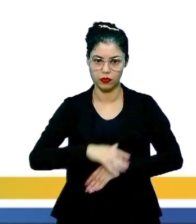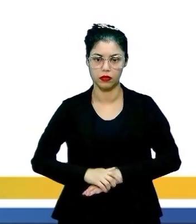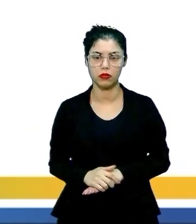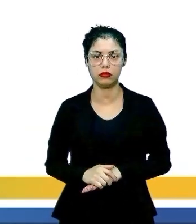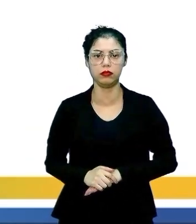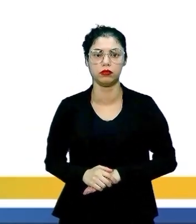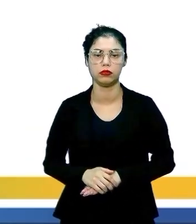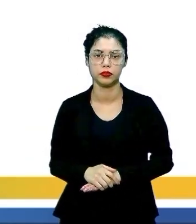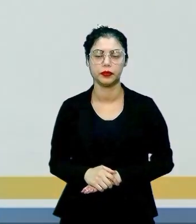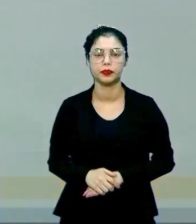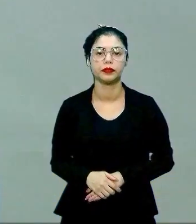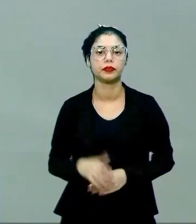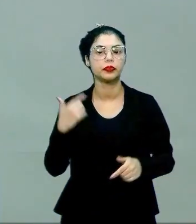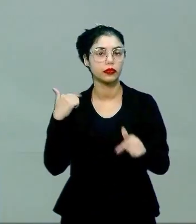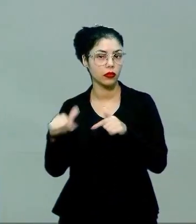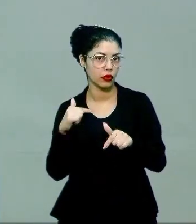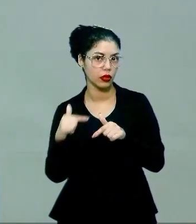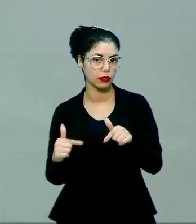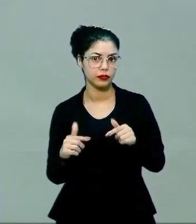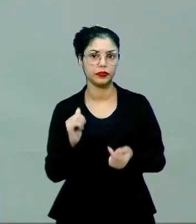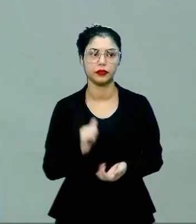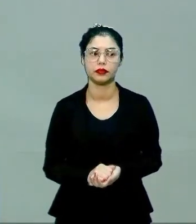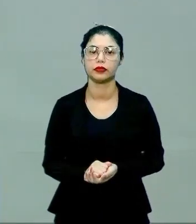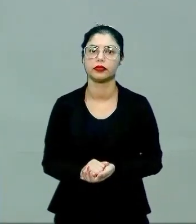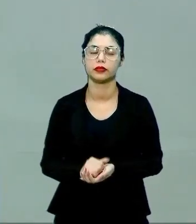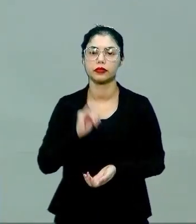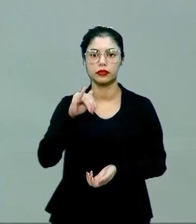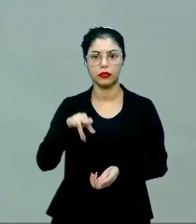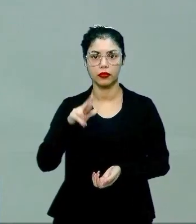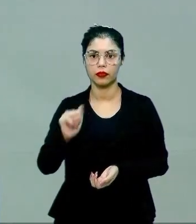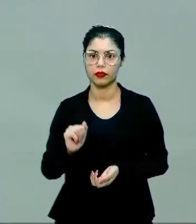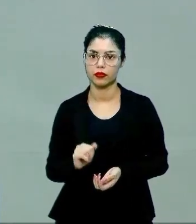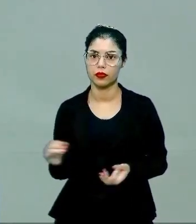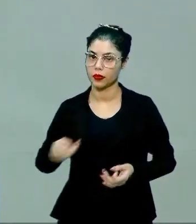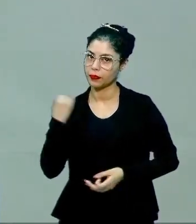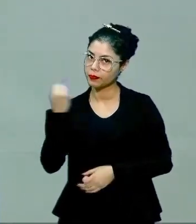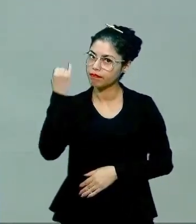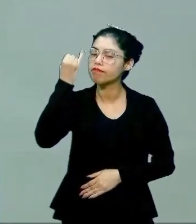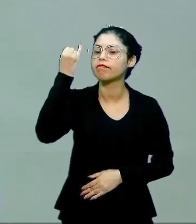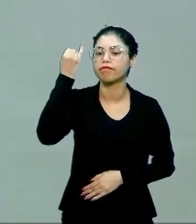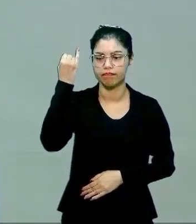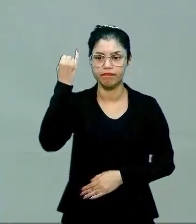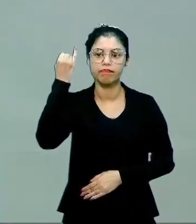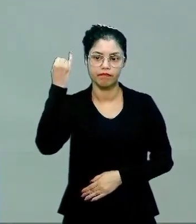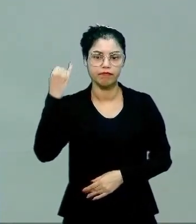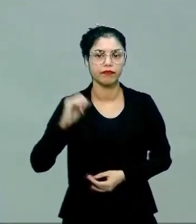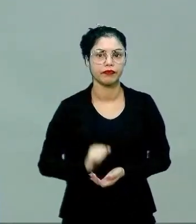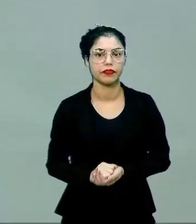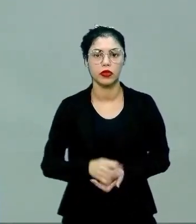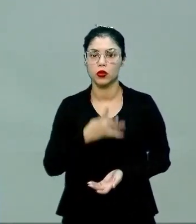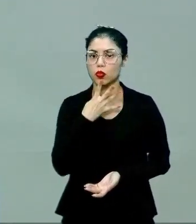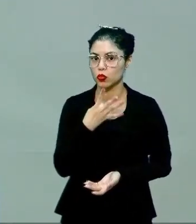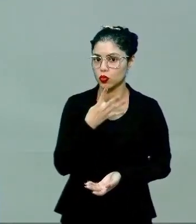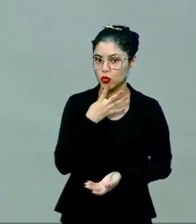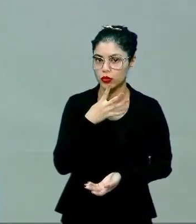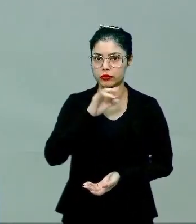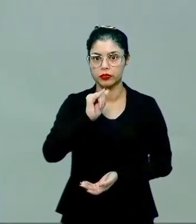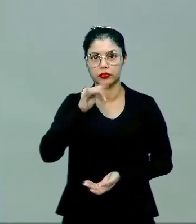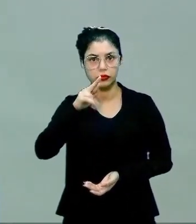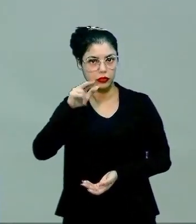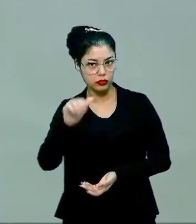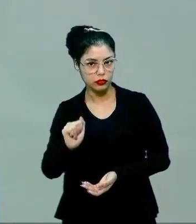patrimônio. Gente, trabalhar com o IPHAN e a Unesco é fundamental. Essa obra é reconhecida. O IPHAN